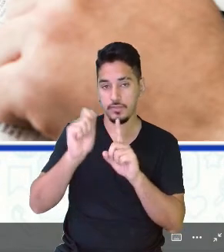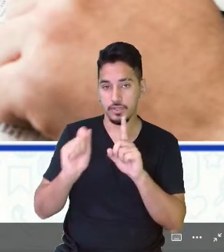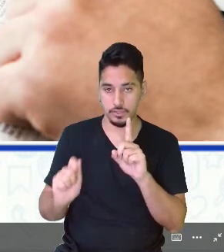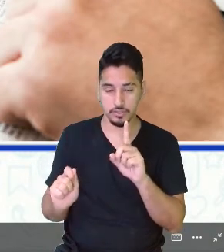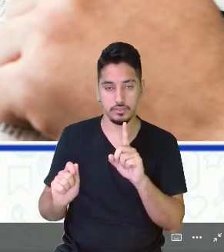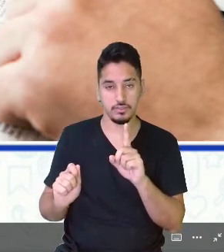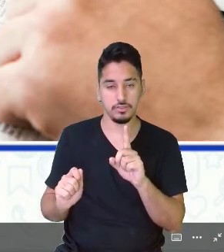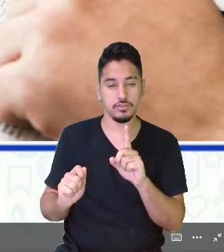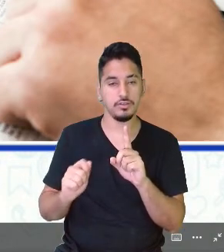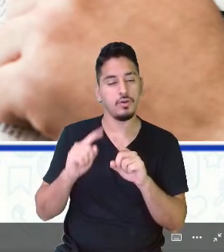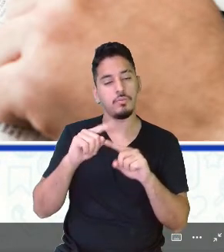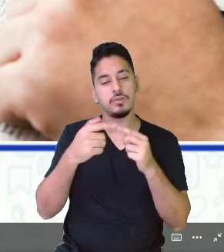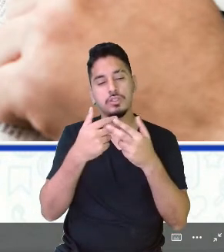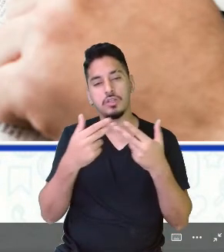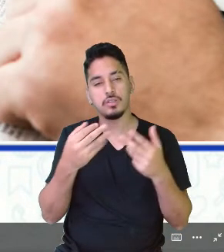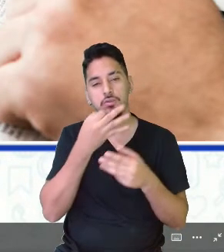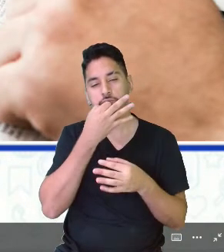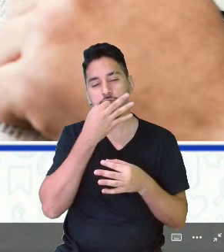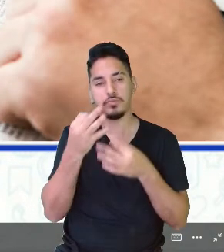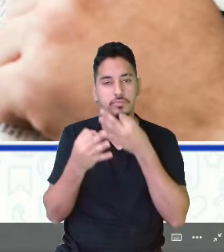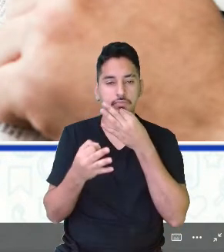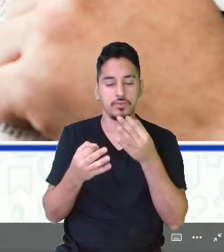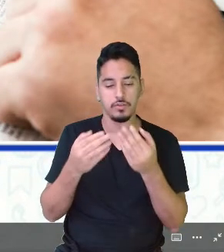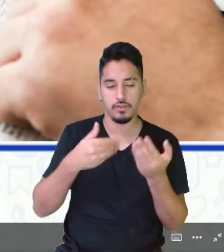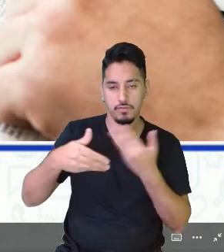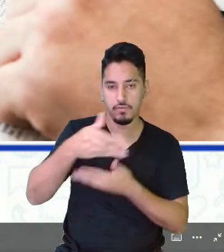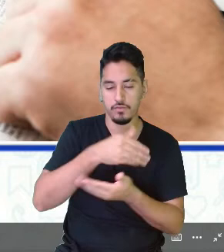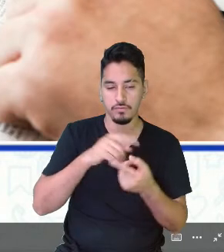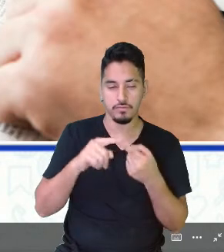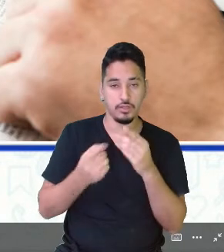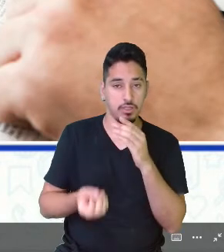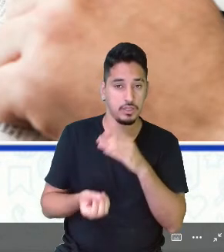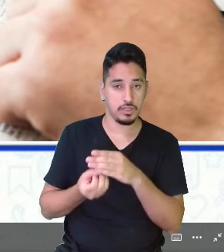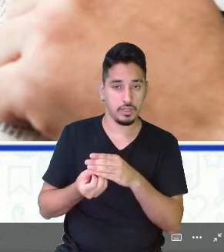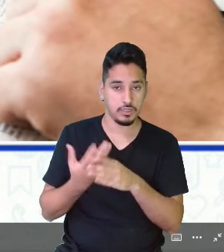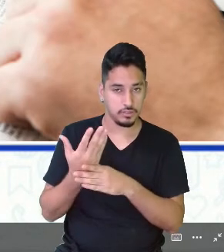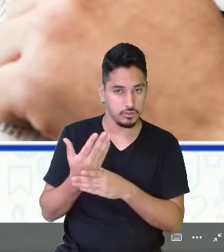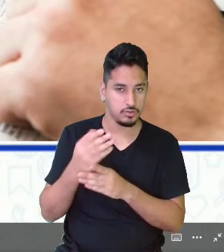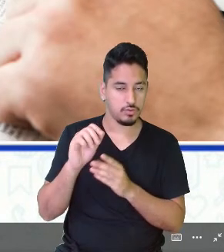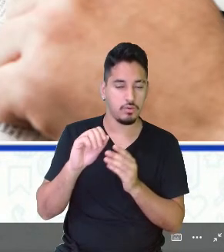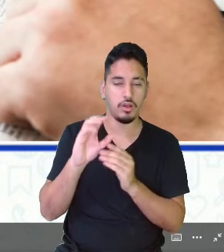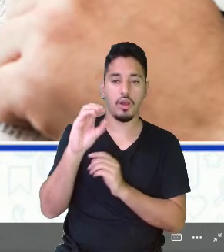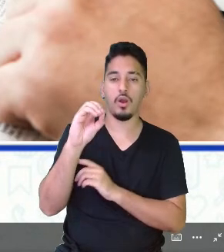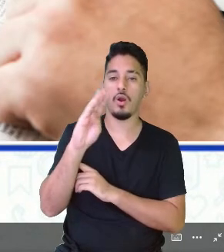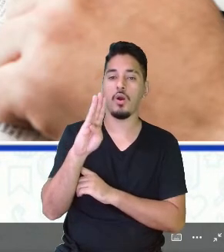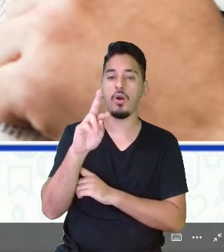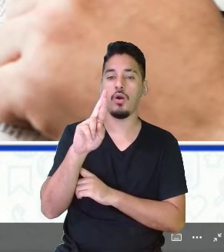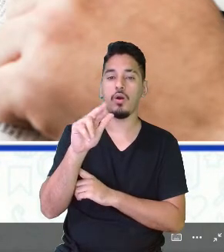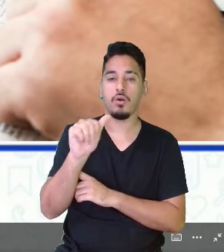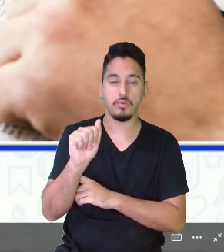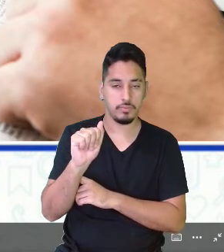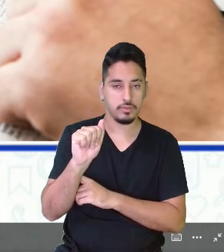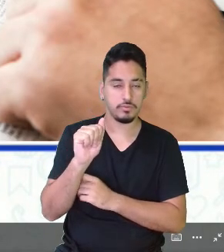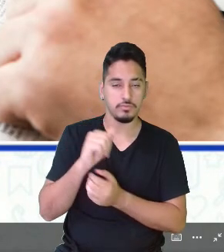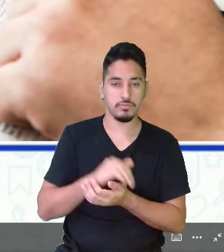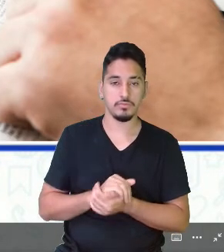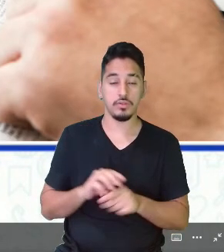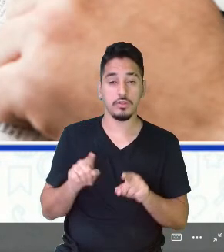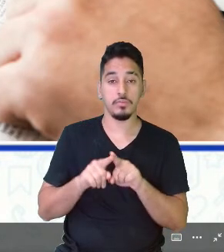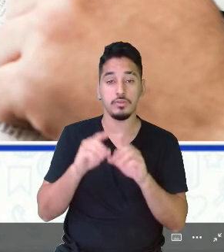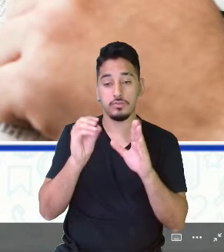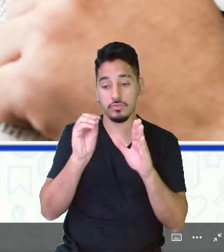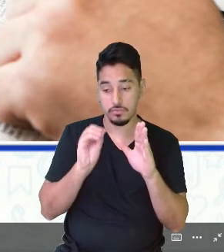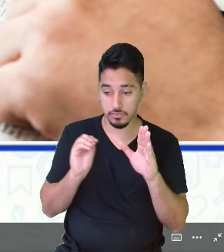crítica é apreciado nos aspectos que envolvem a criação de uma obra e sua inserção no contexto